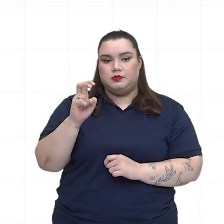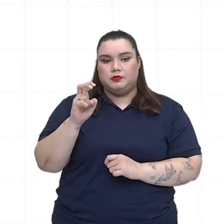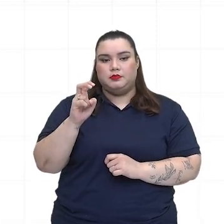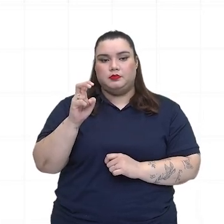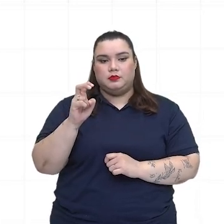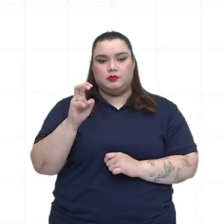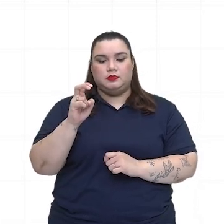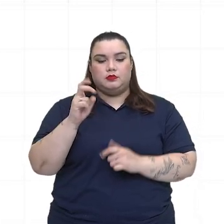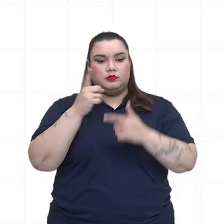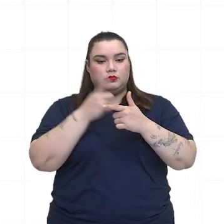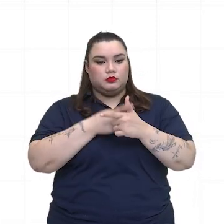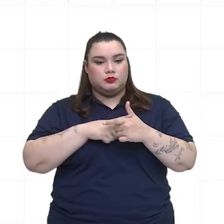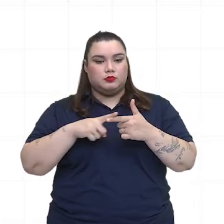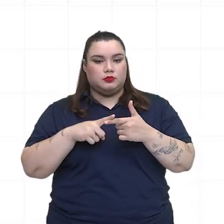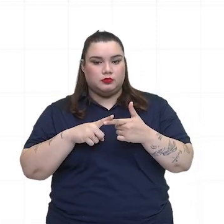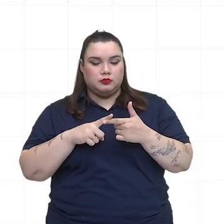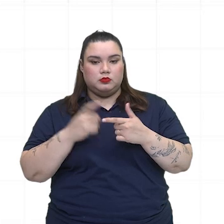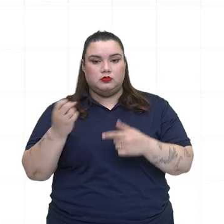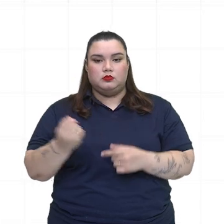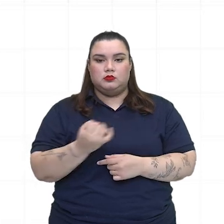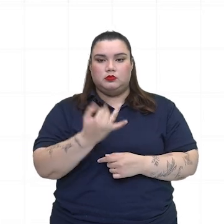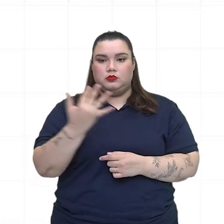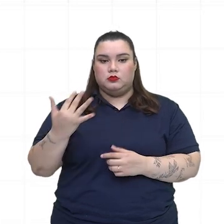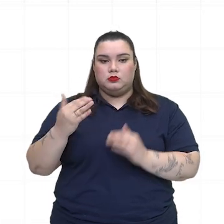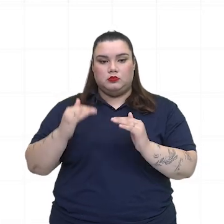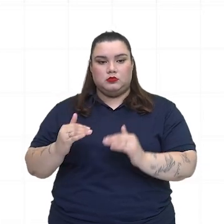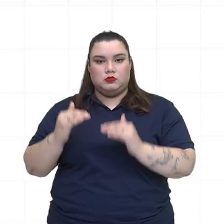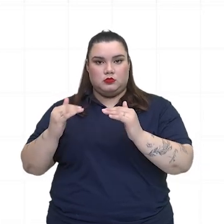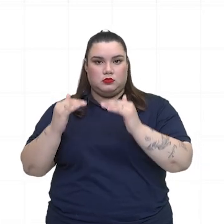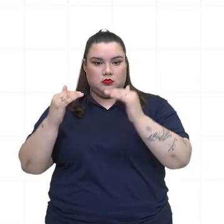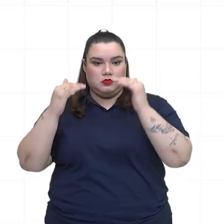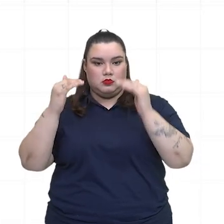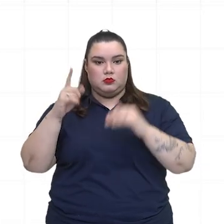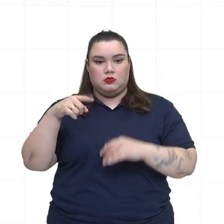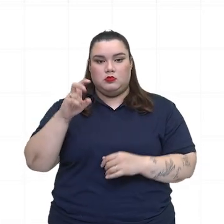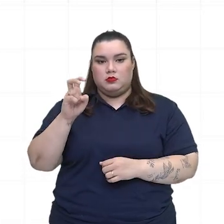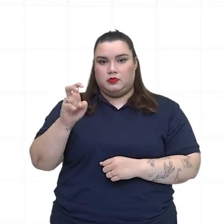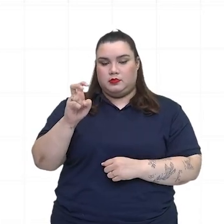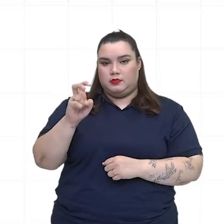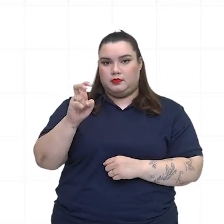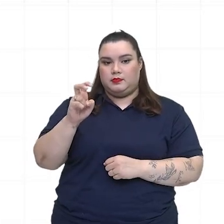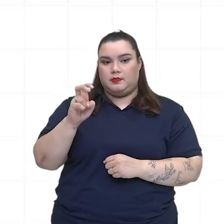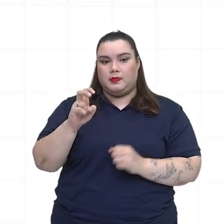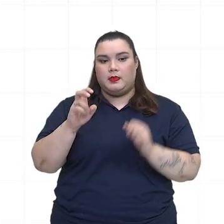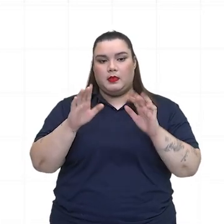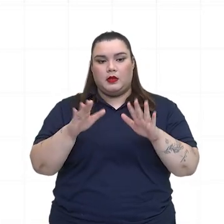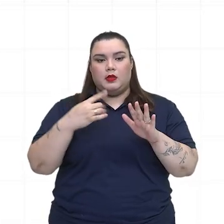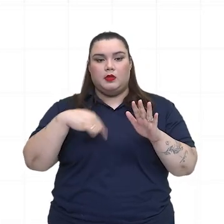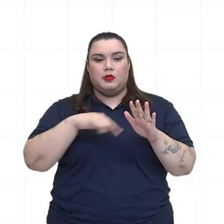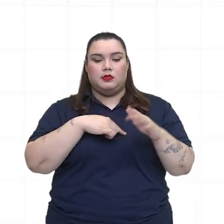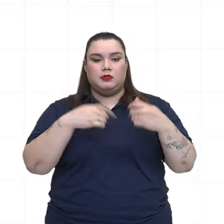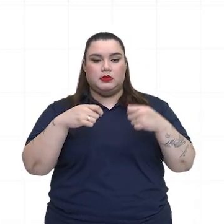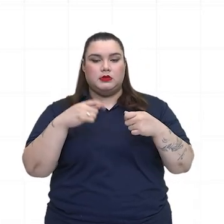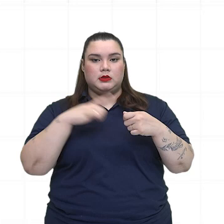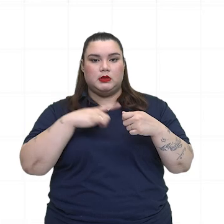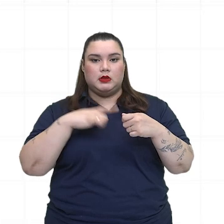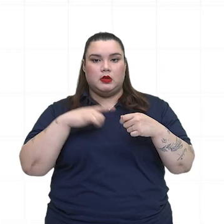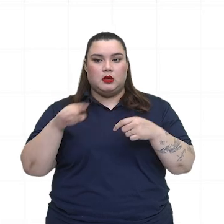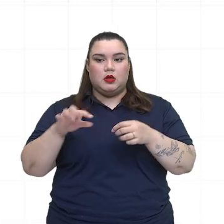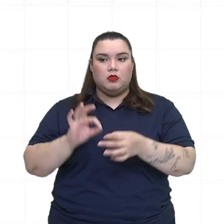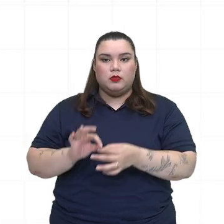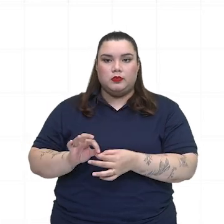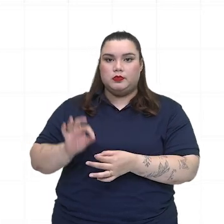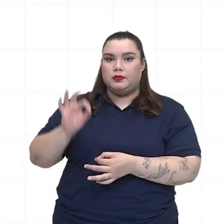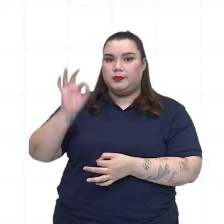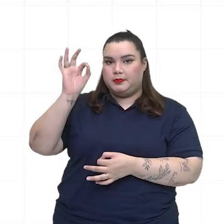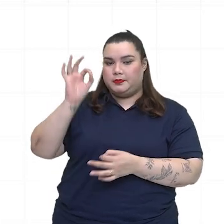12,5, e dividir pela quantidade de andares, que são 5. E aí a gente vai ter a medida da altura